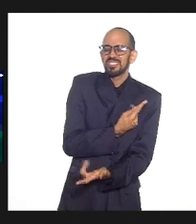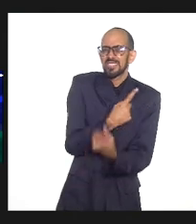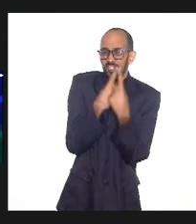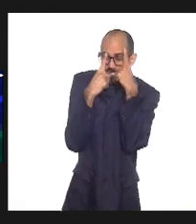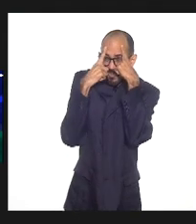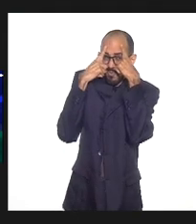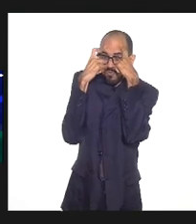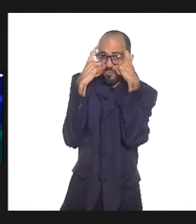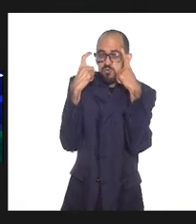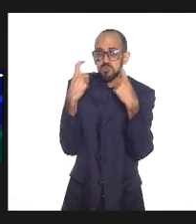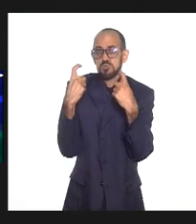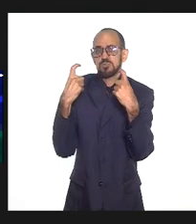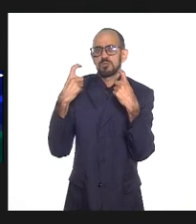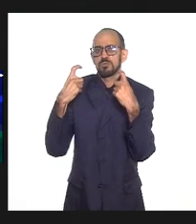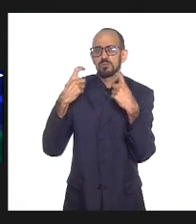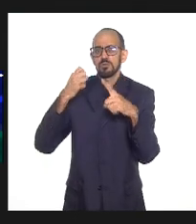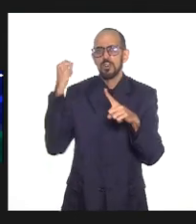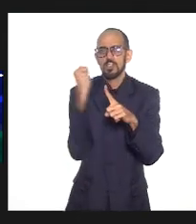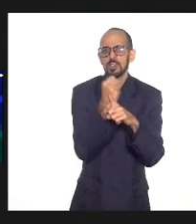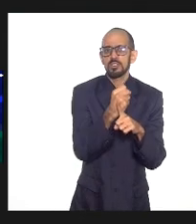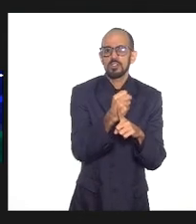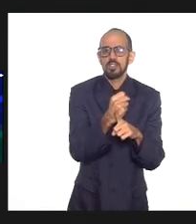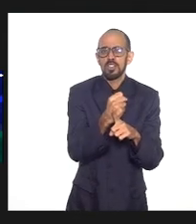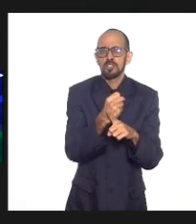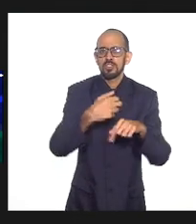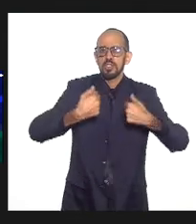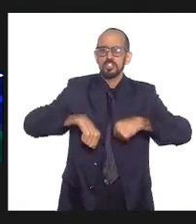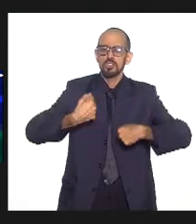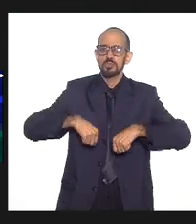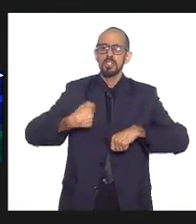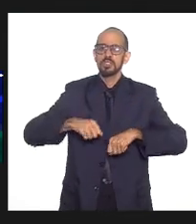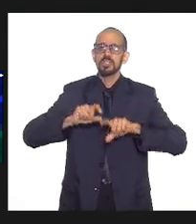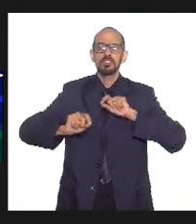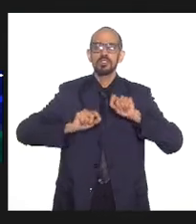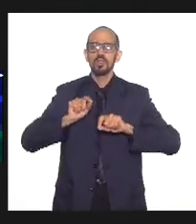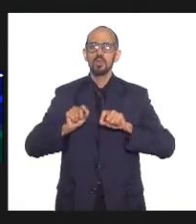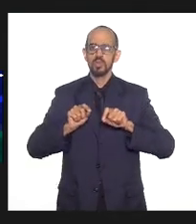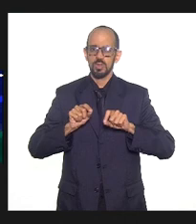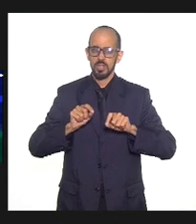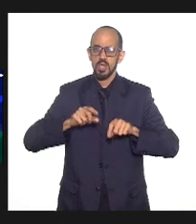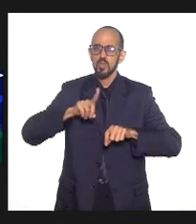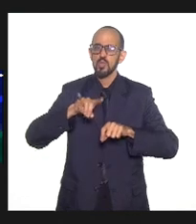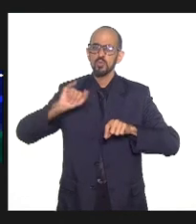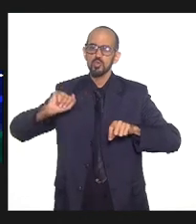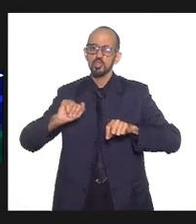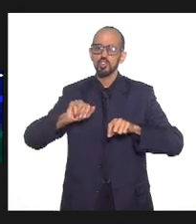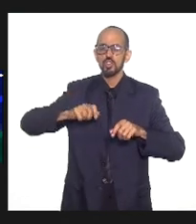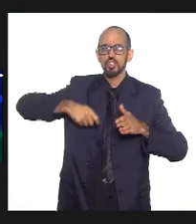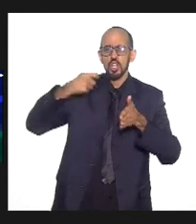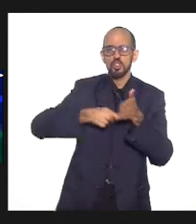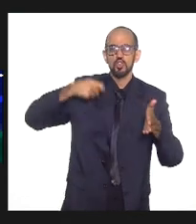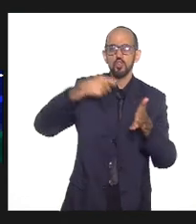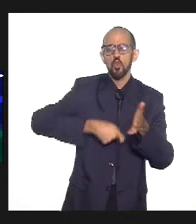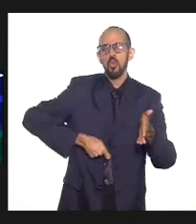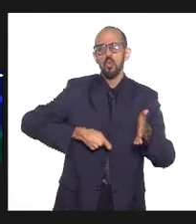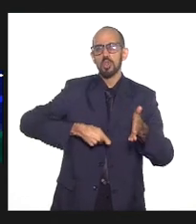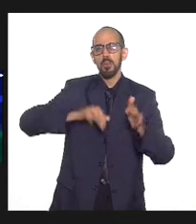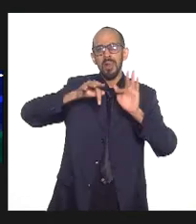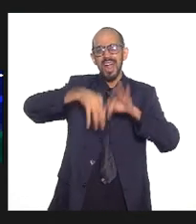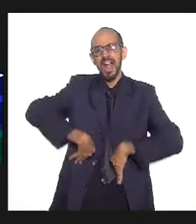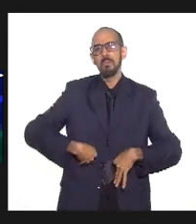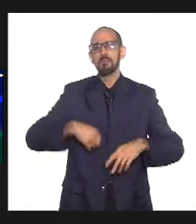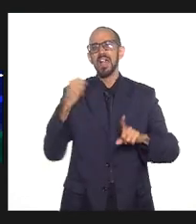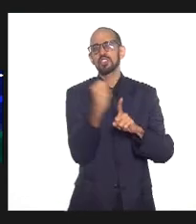violentamente assassinados, e é necessário que a gente tenha um dia de luta pelo fim